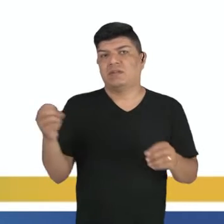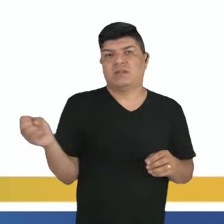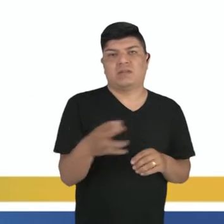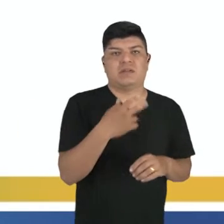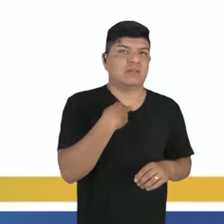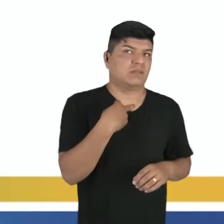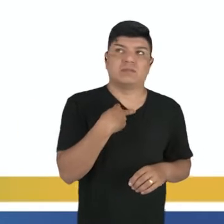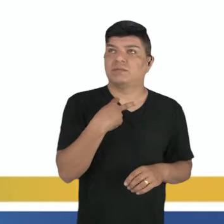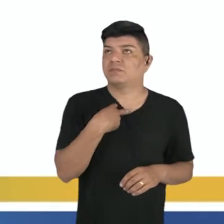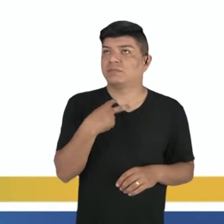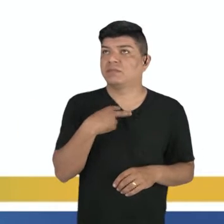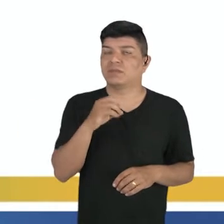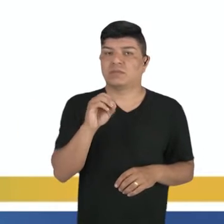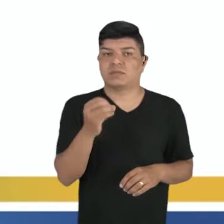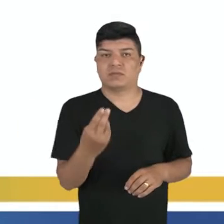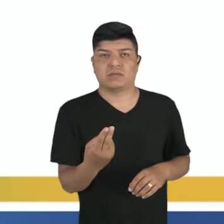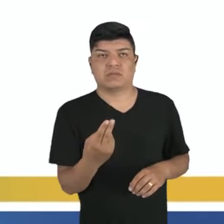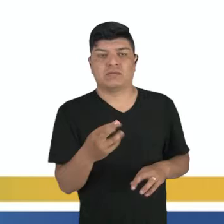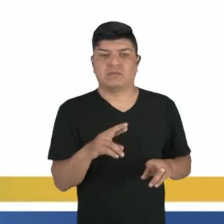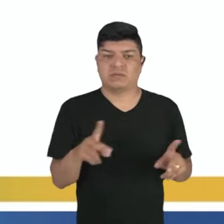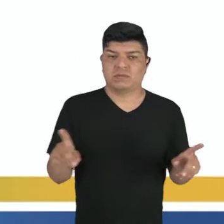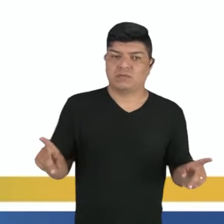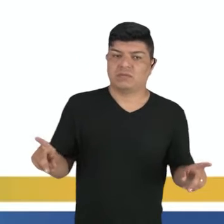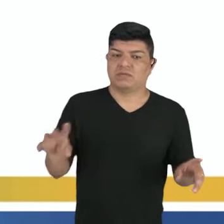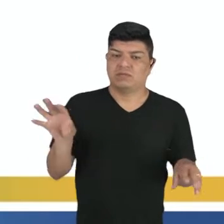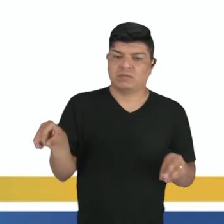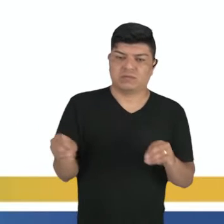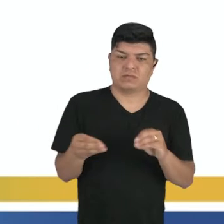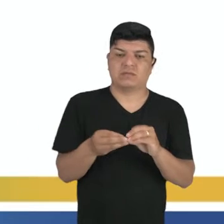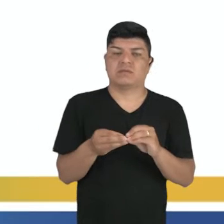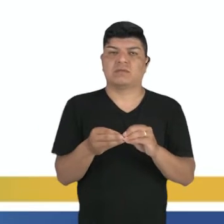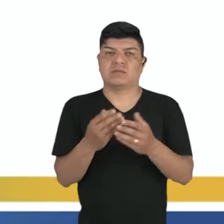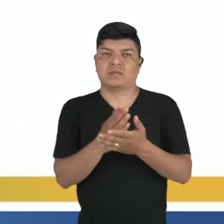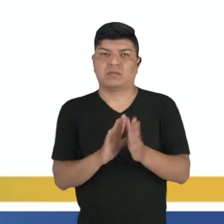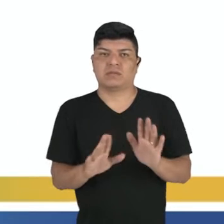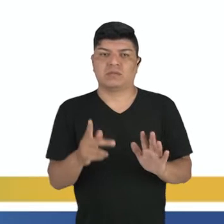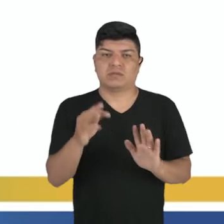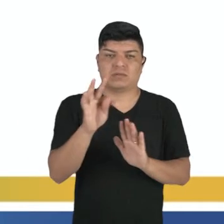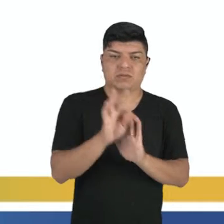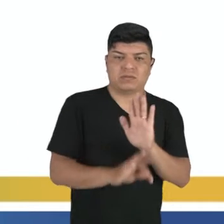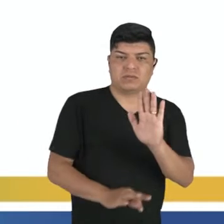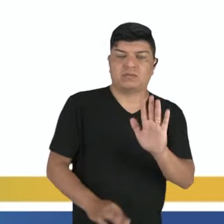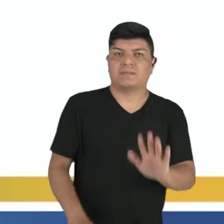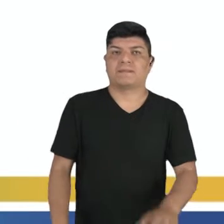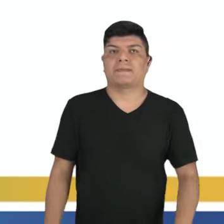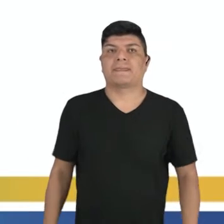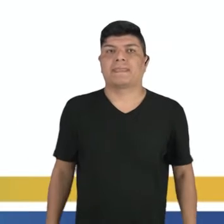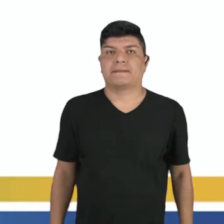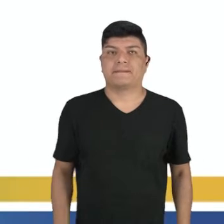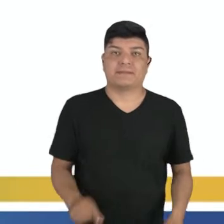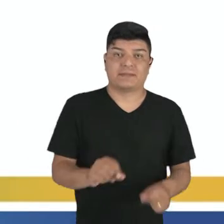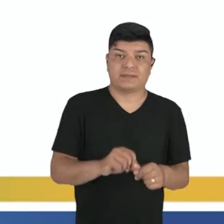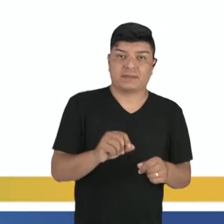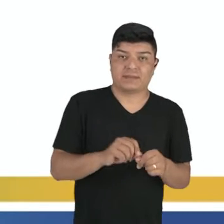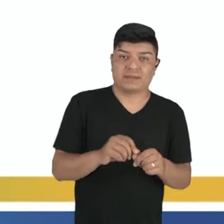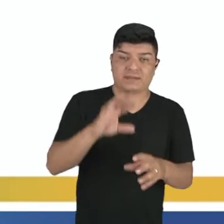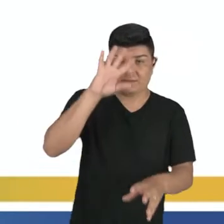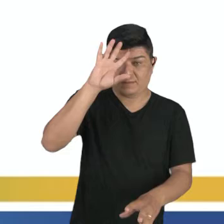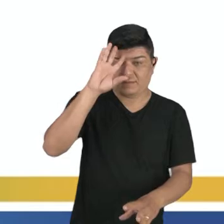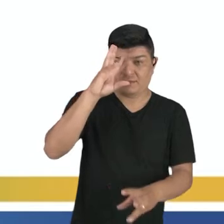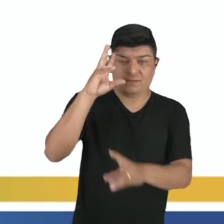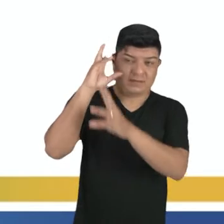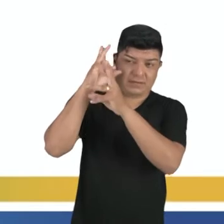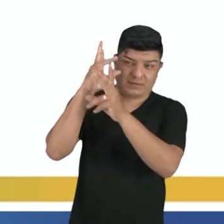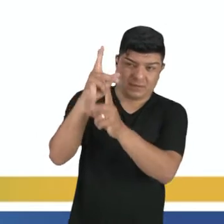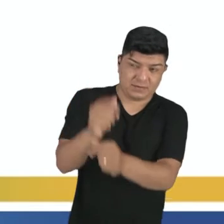novas ou trazer opiniões diferentes. É conclusão, você está terminando seu texto. Então, você faz aquela retomada,